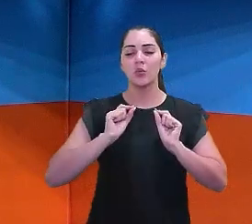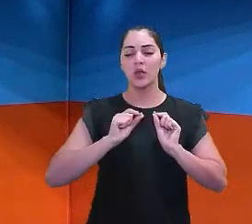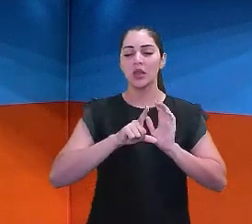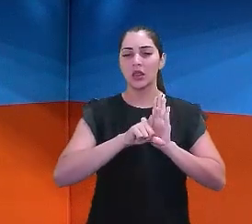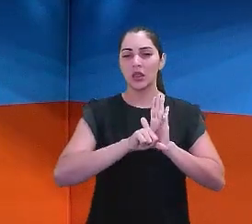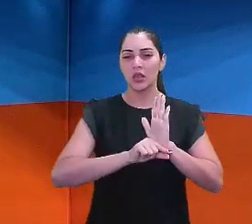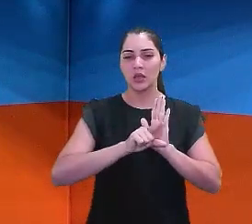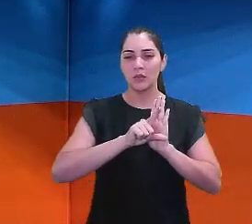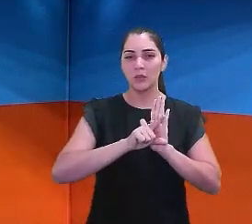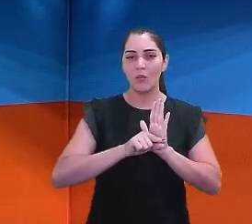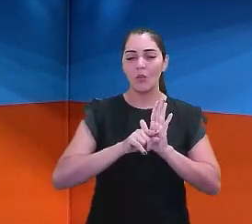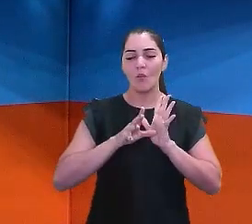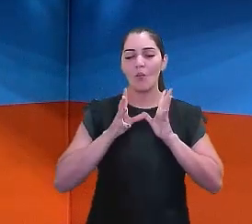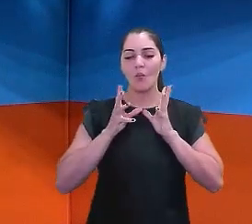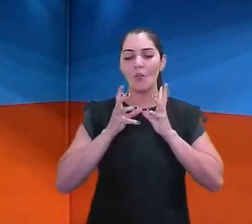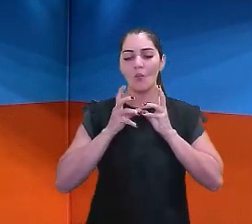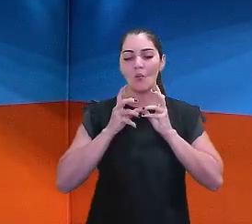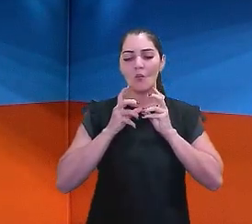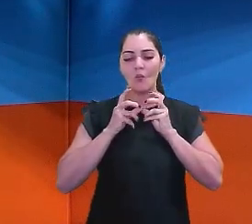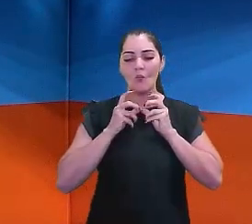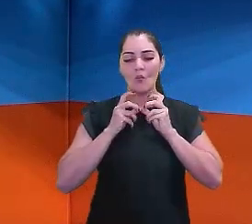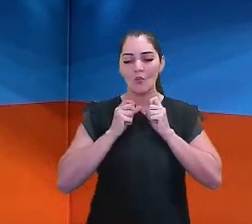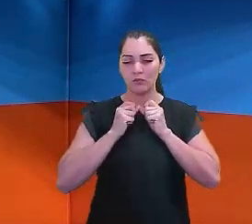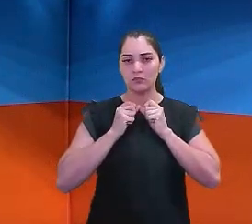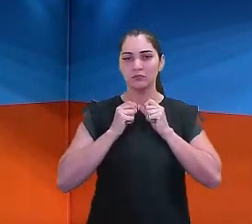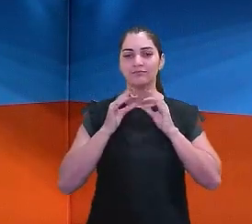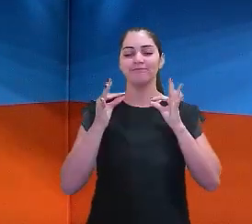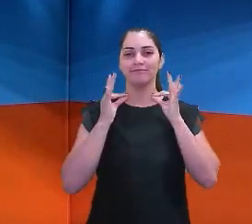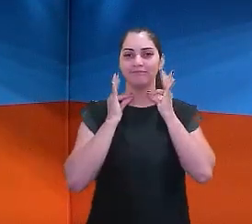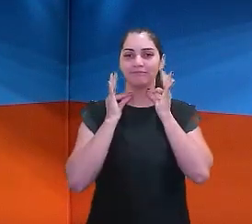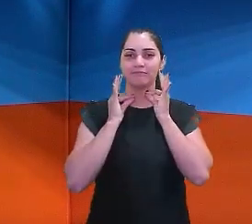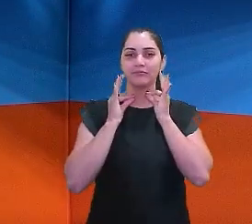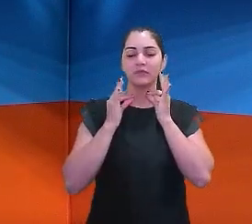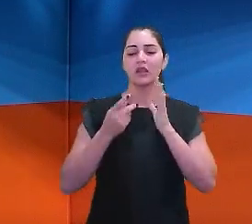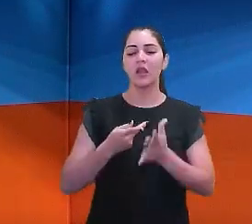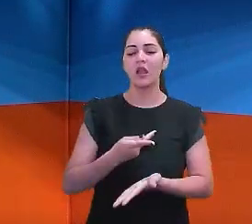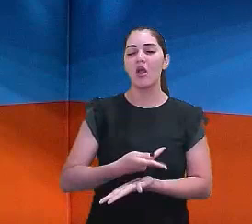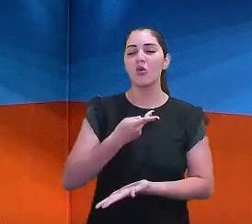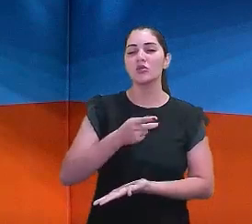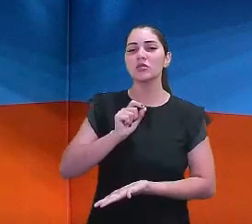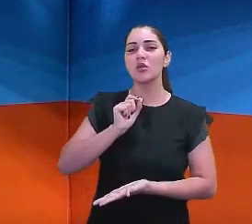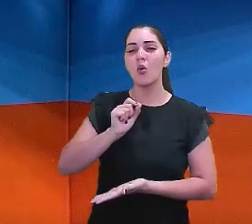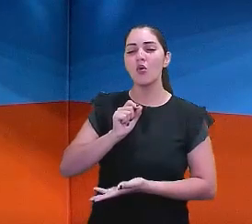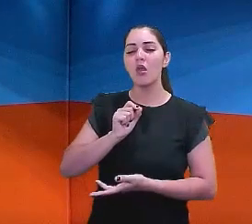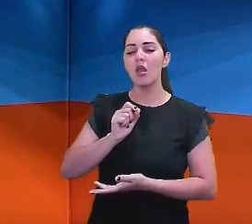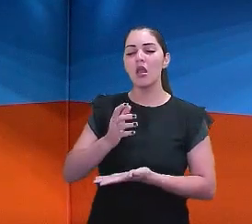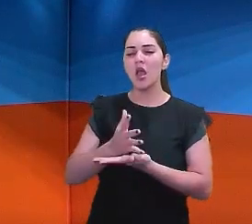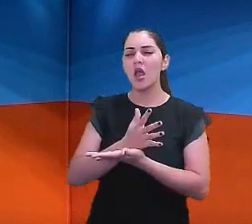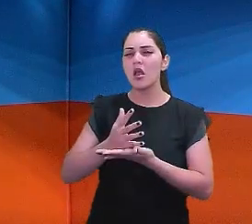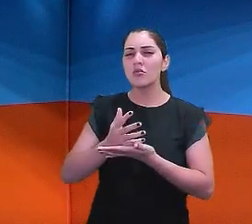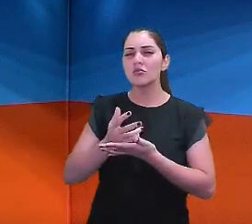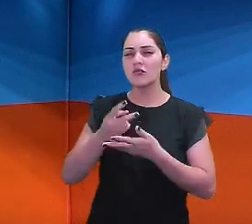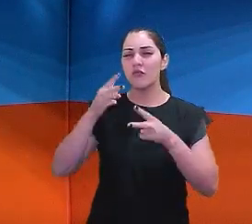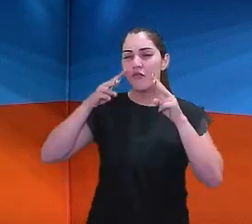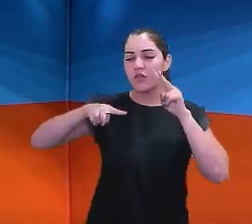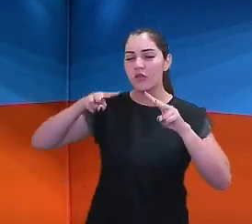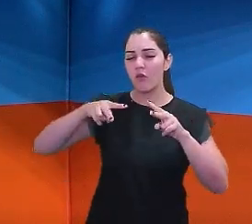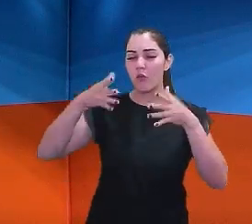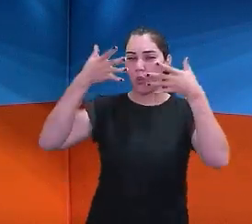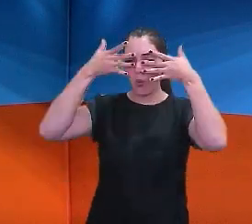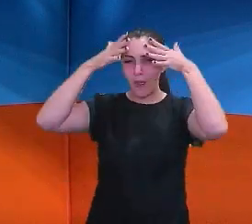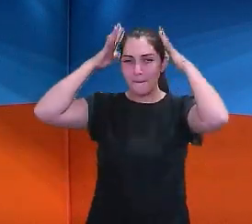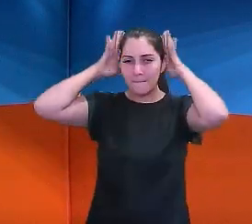uma atrofia dessa glândula. E aí vai acontecer fenômenos visíveis, né? Que é cabelo